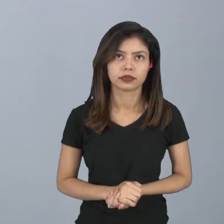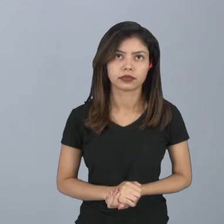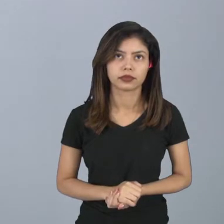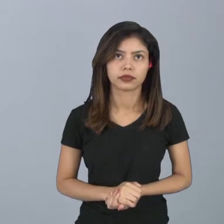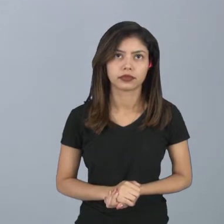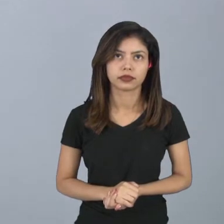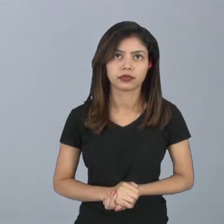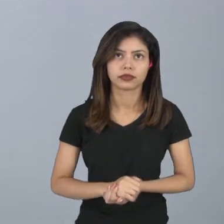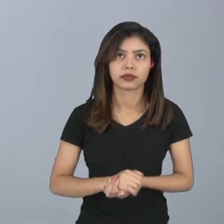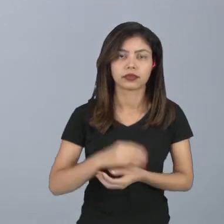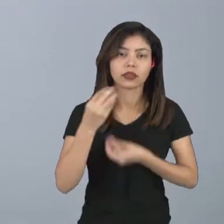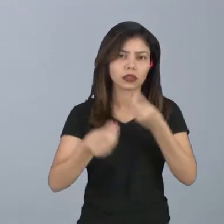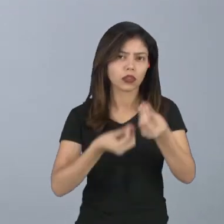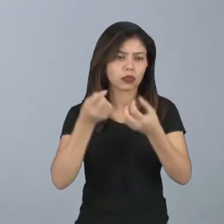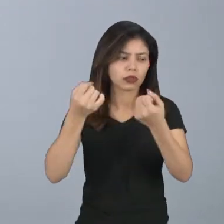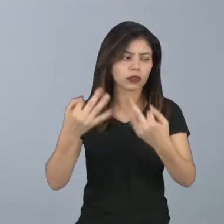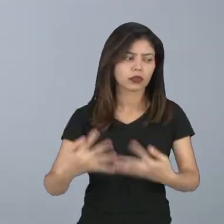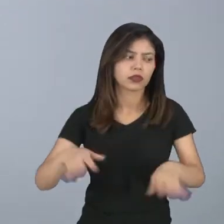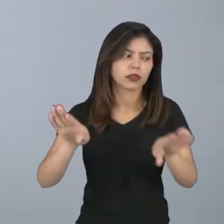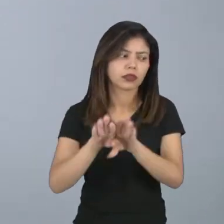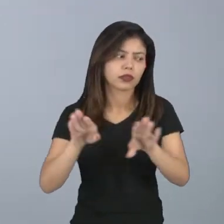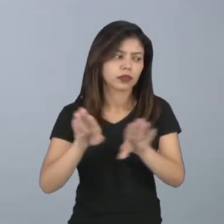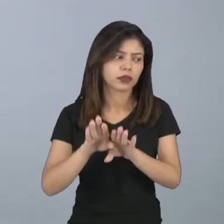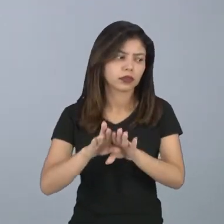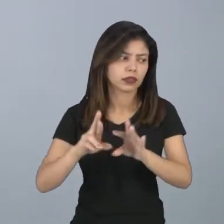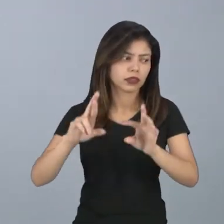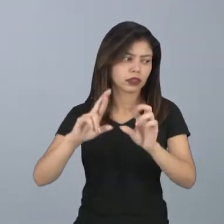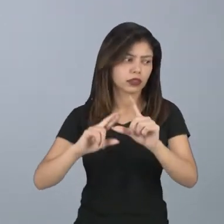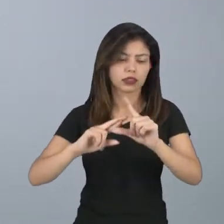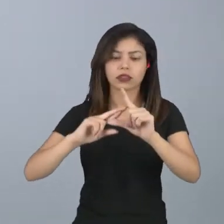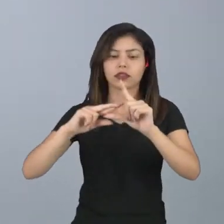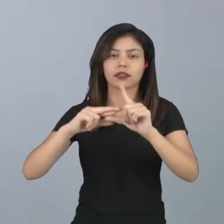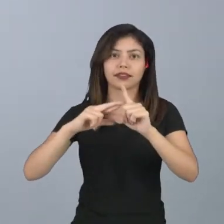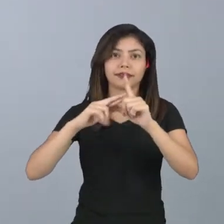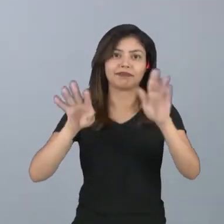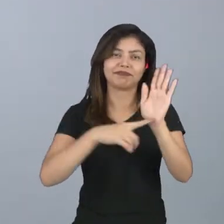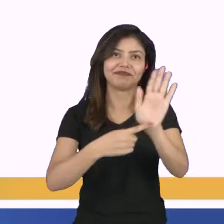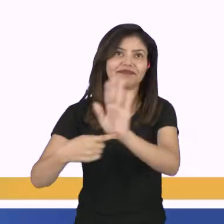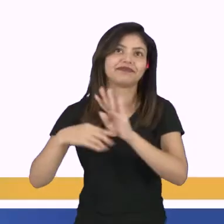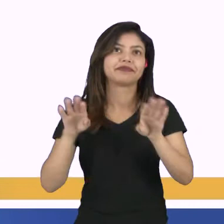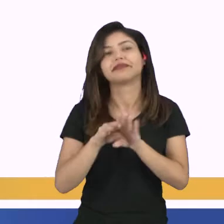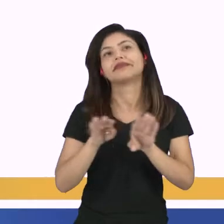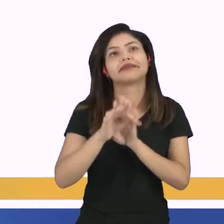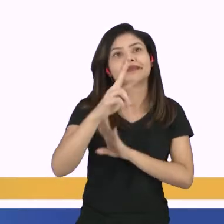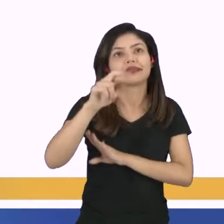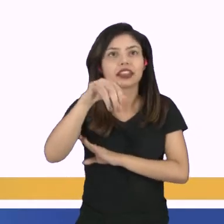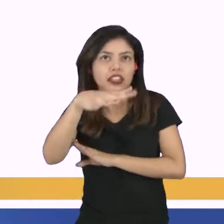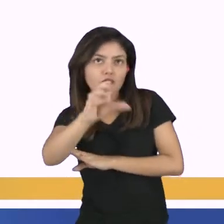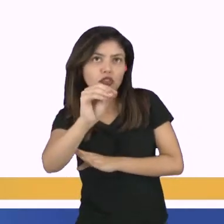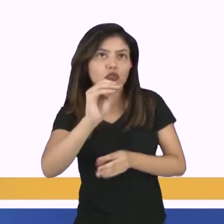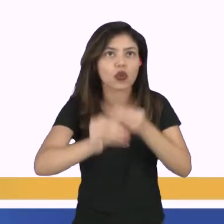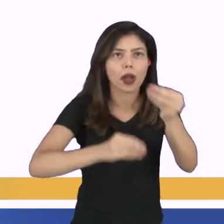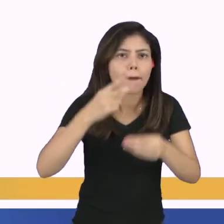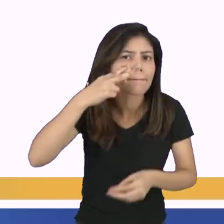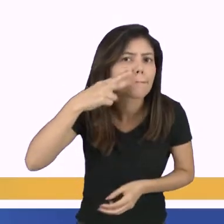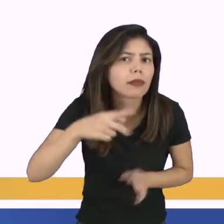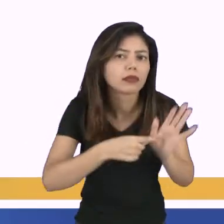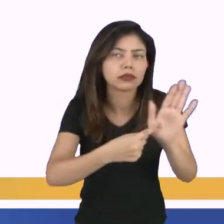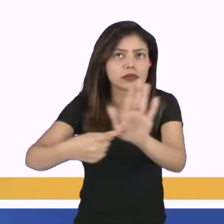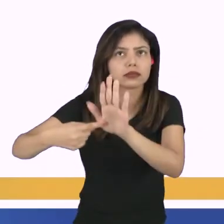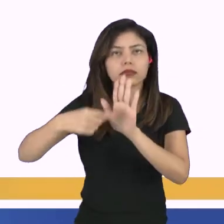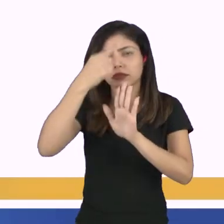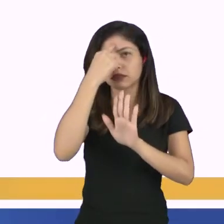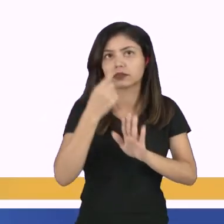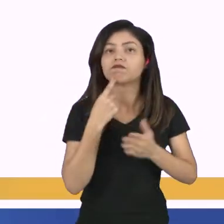como o nome já diz, transgênico. O que são? Eu vou mostrar algumas imagens aqui para vocês.